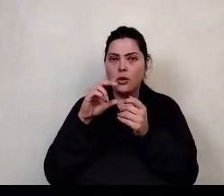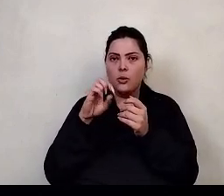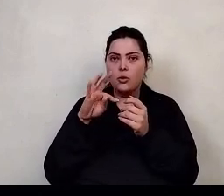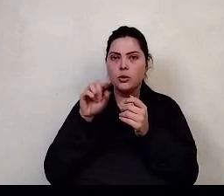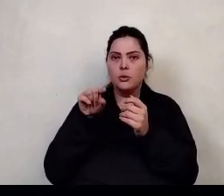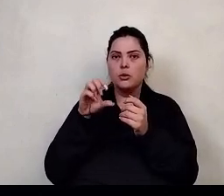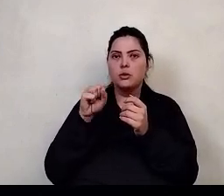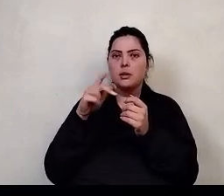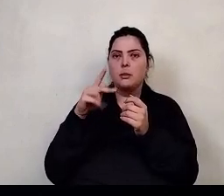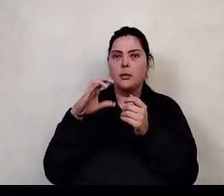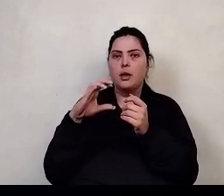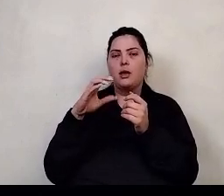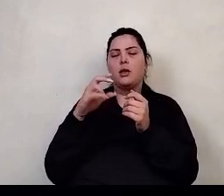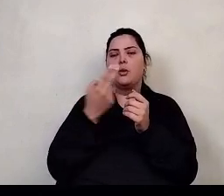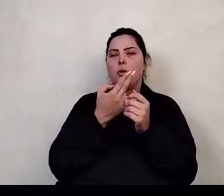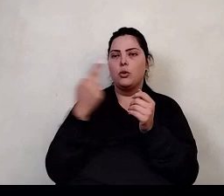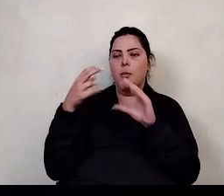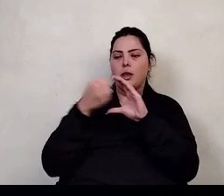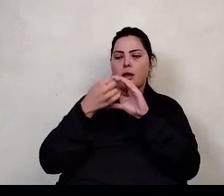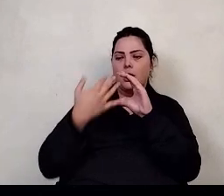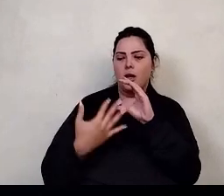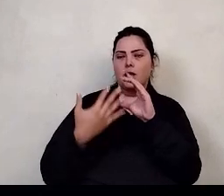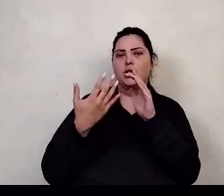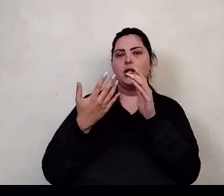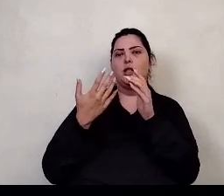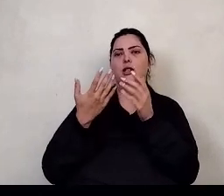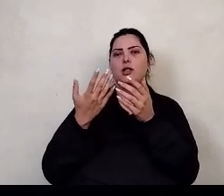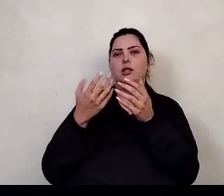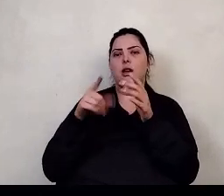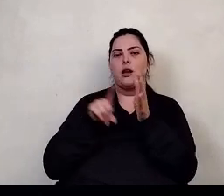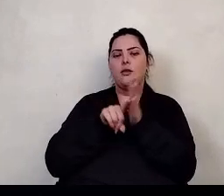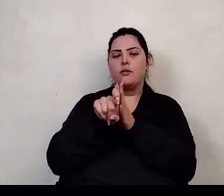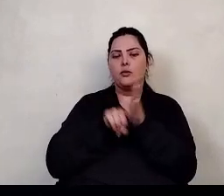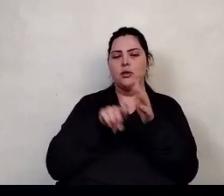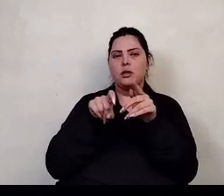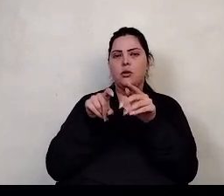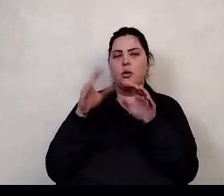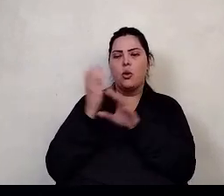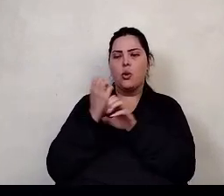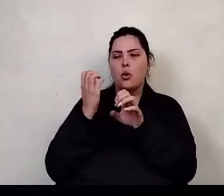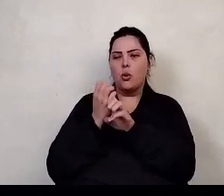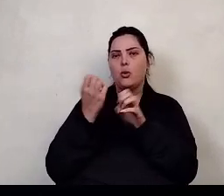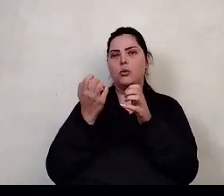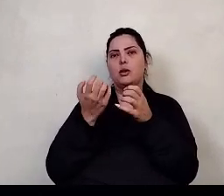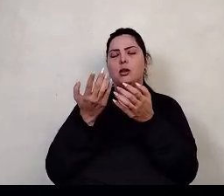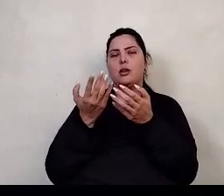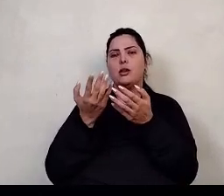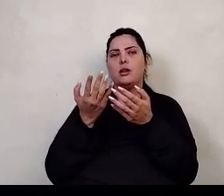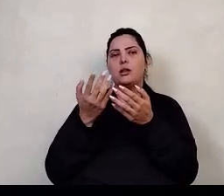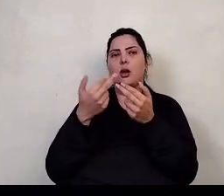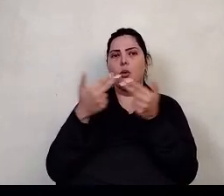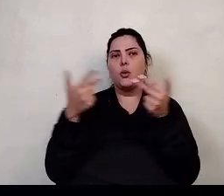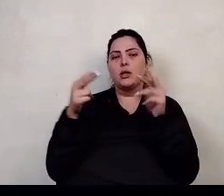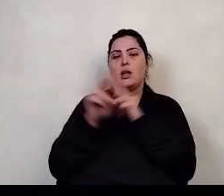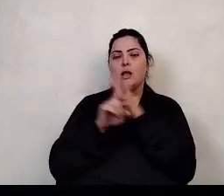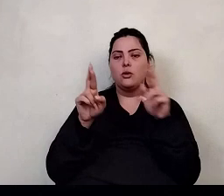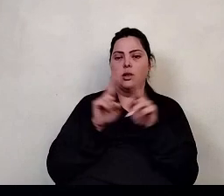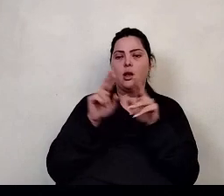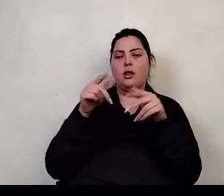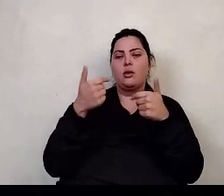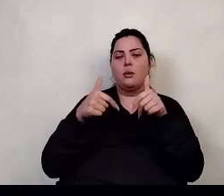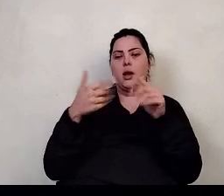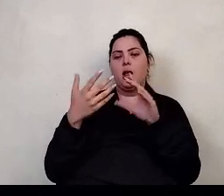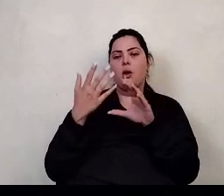nome da feature, ou seja, eu estou olhando a funcionalidade de contas, ou seja, eu tenho coisas ali relacionadas à operação com contas. E